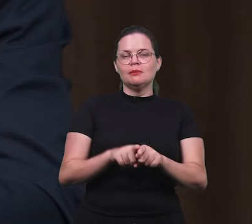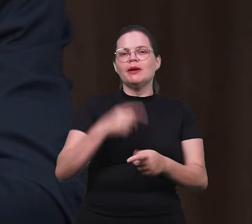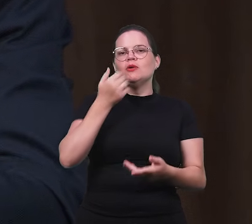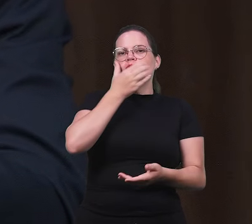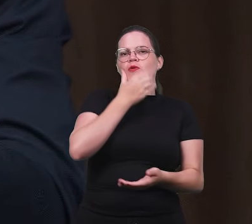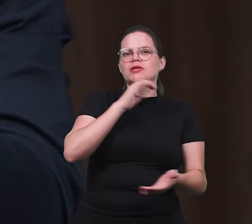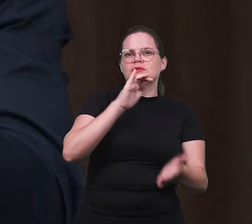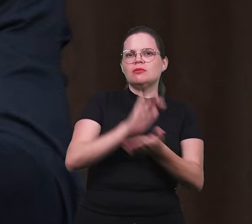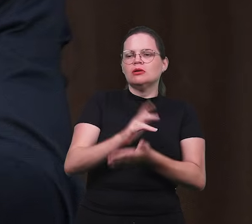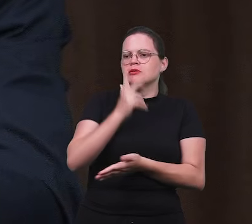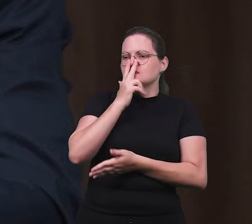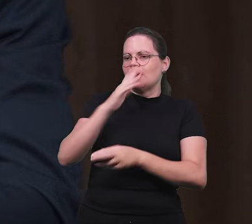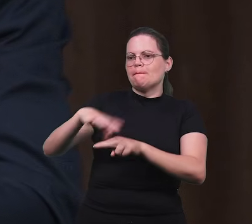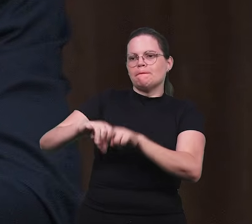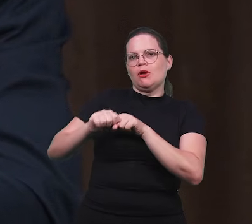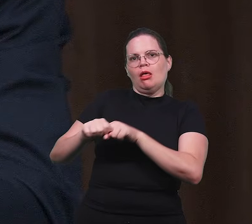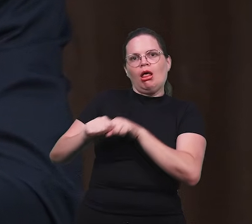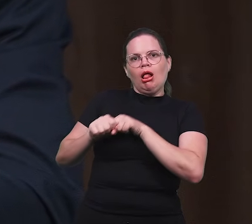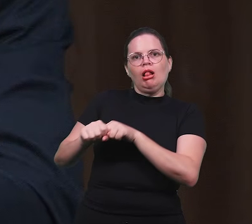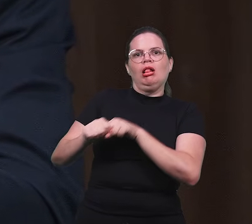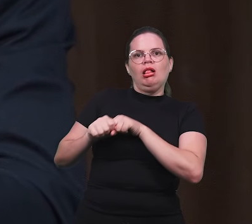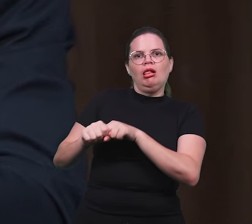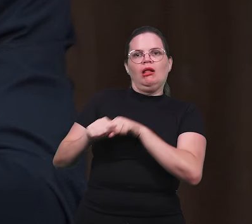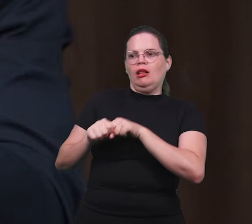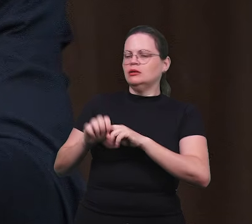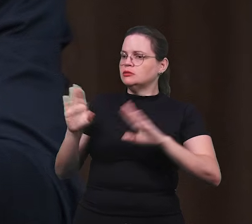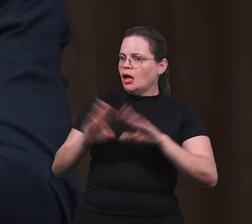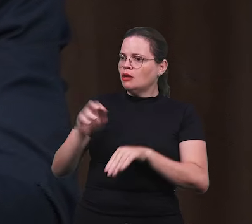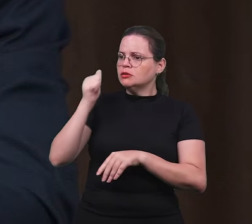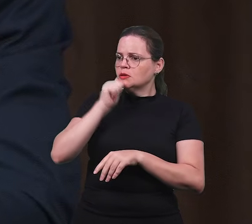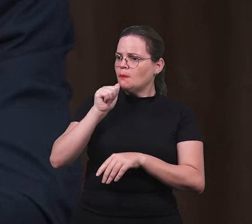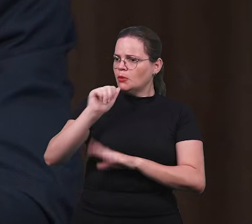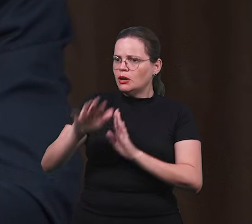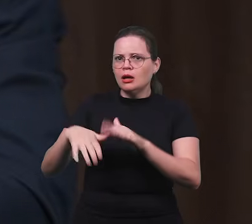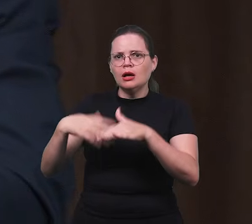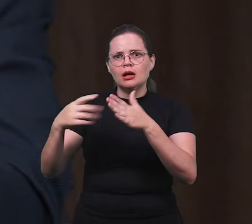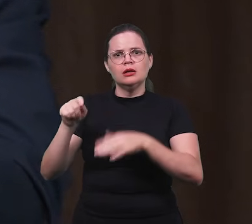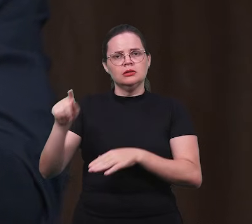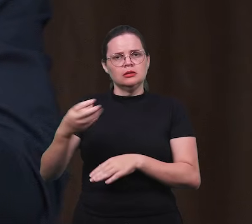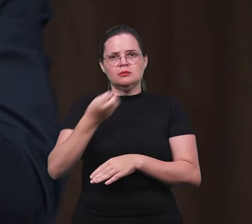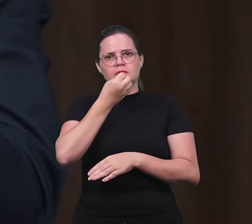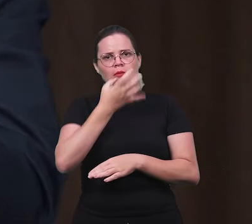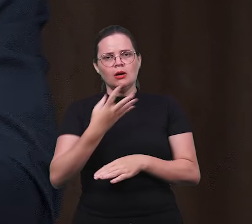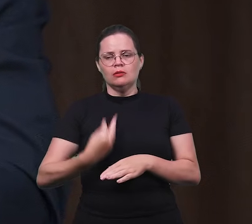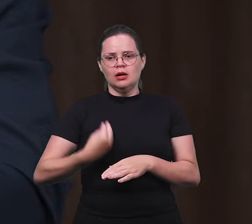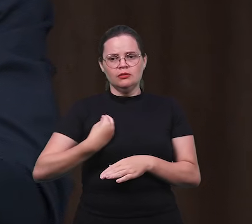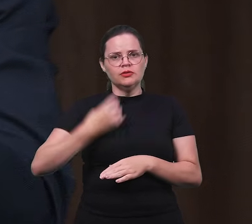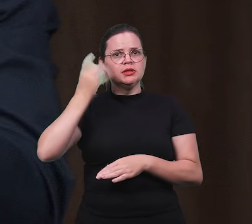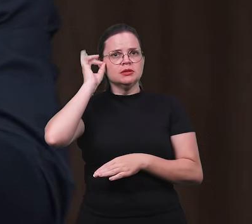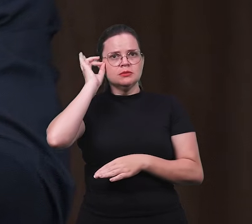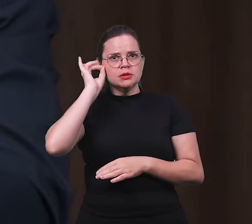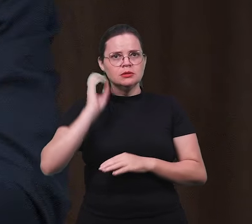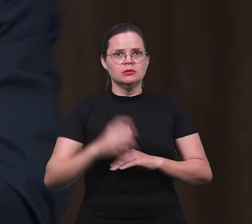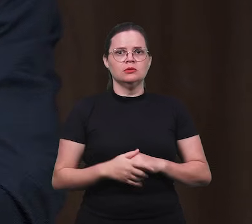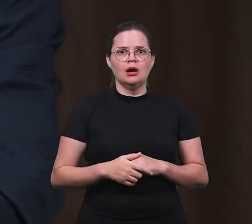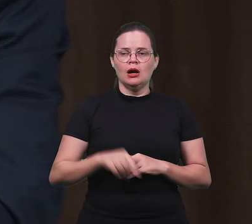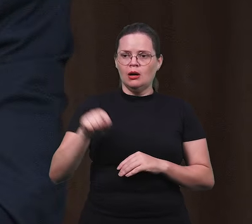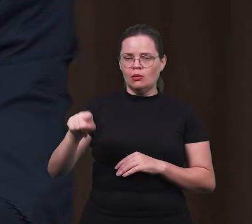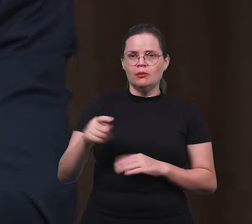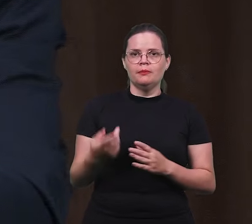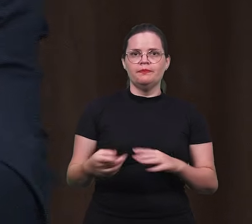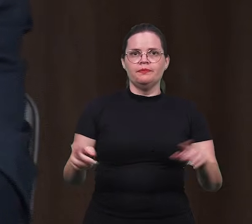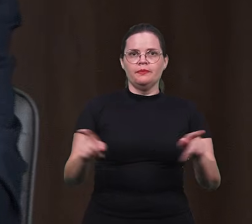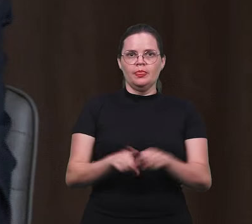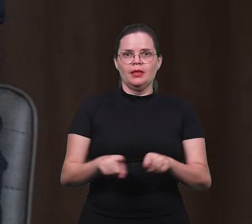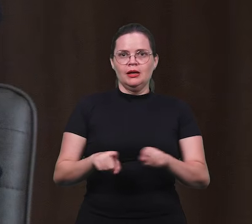desenvolveram muito, prosperaram muito, e são muito talentosas, e na igreja são muito espirituais, muito ousadas, mas